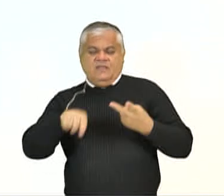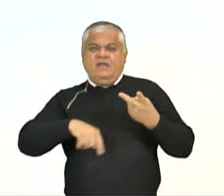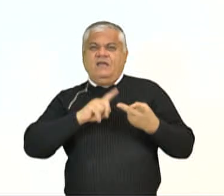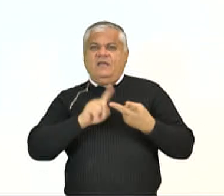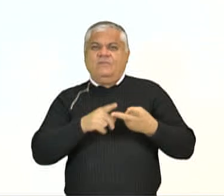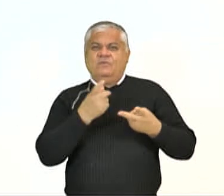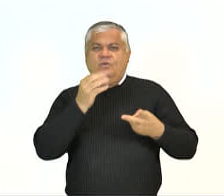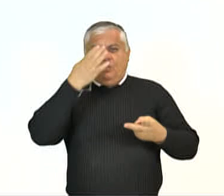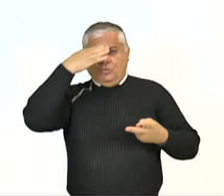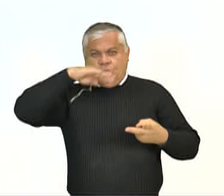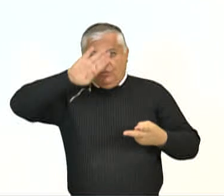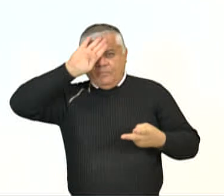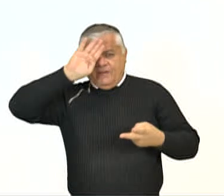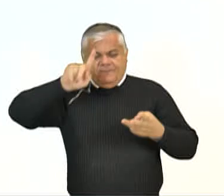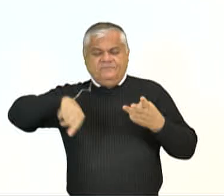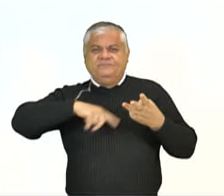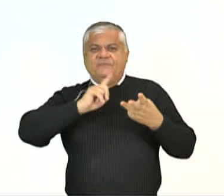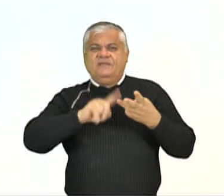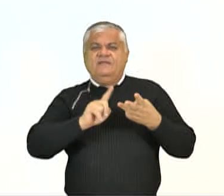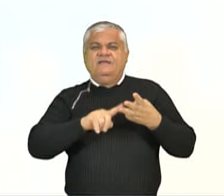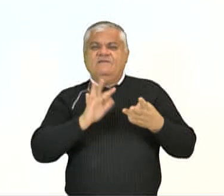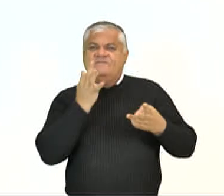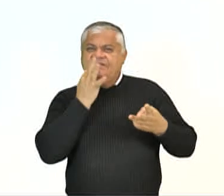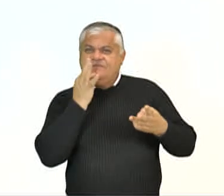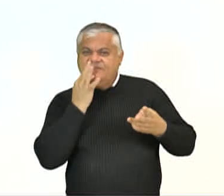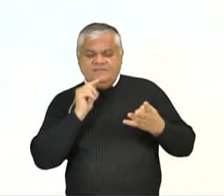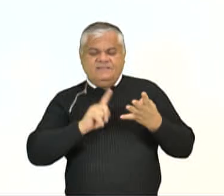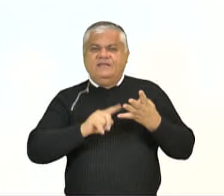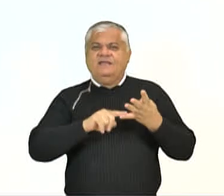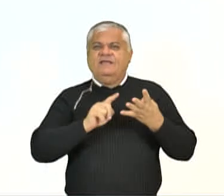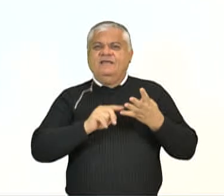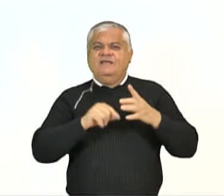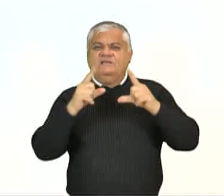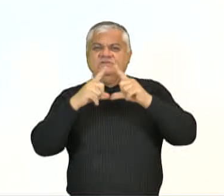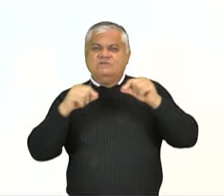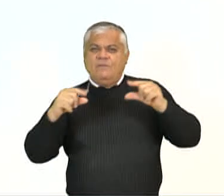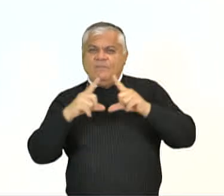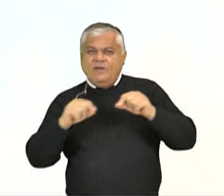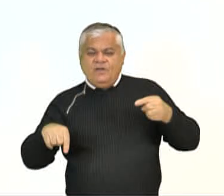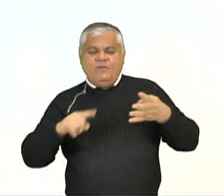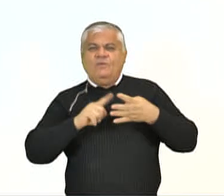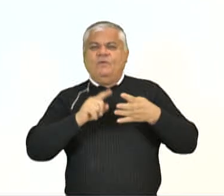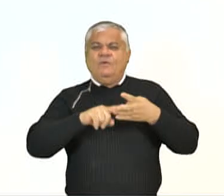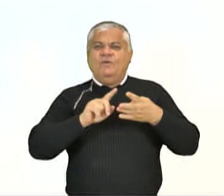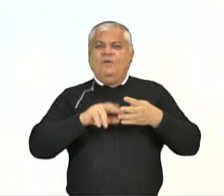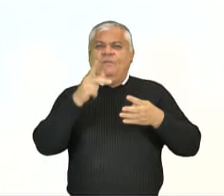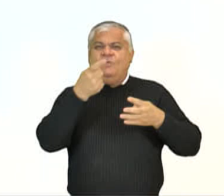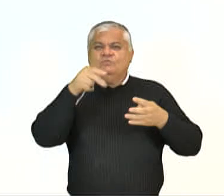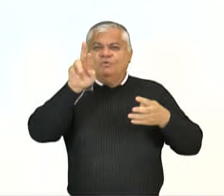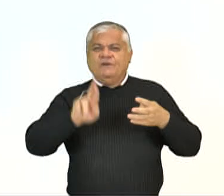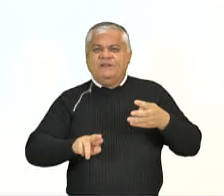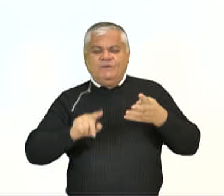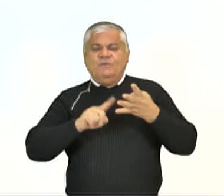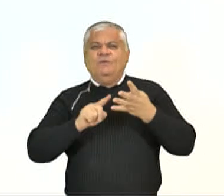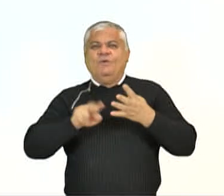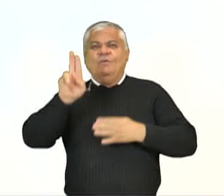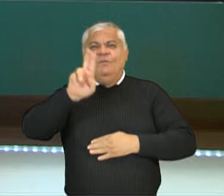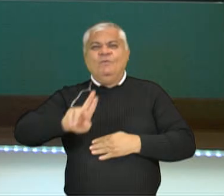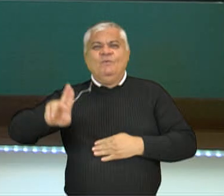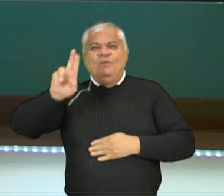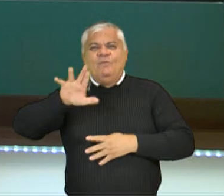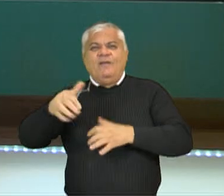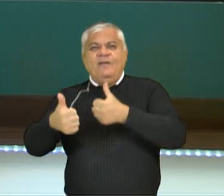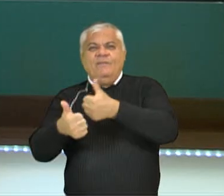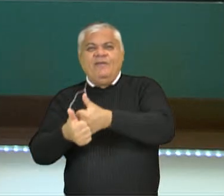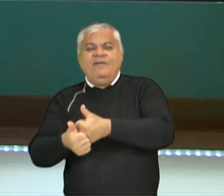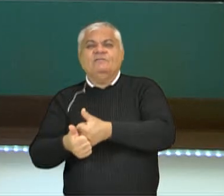1905, Cuba, 1908, Filipinas e Japão, 1909, Porto Rico, 1912, Uruguai, que já está bem pertinho